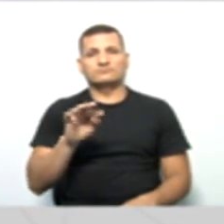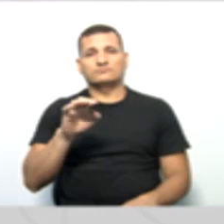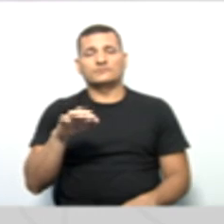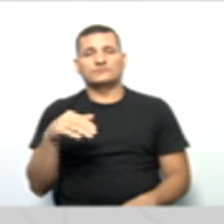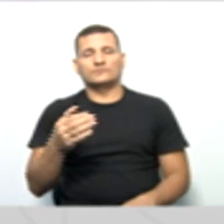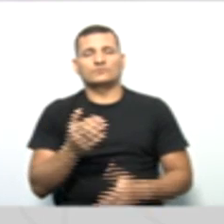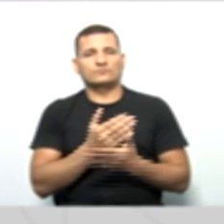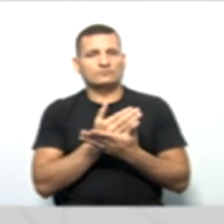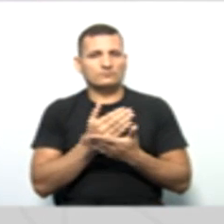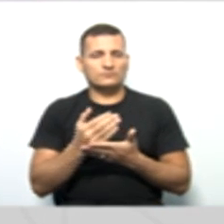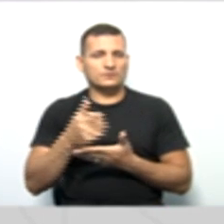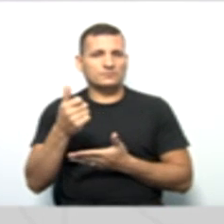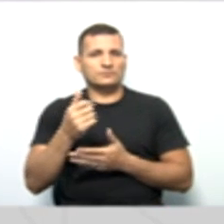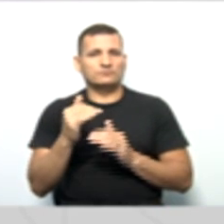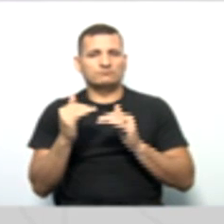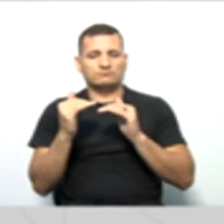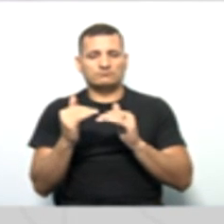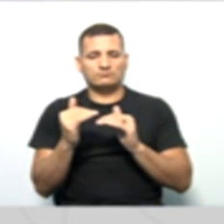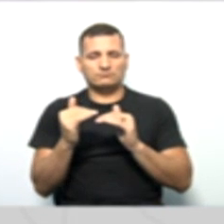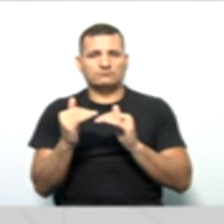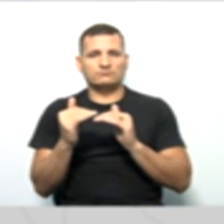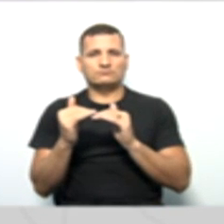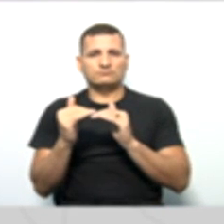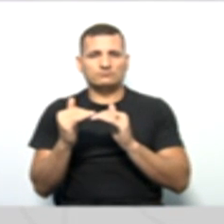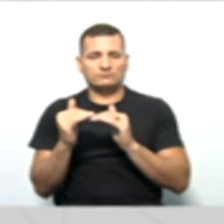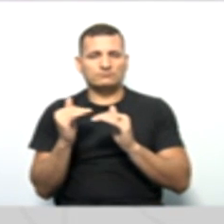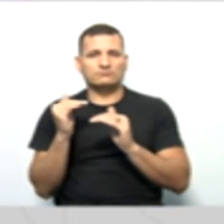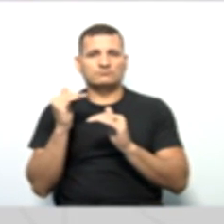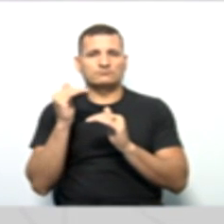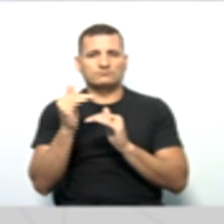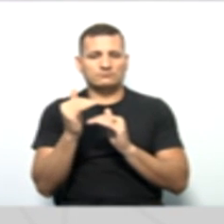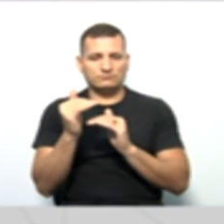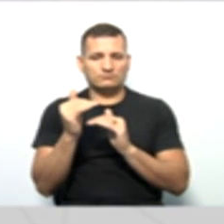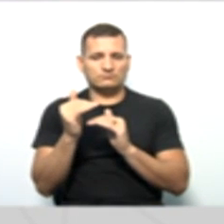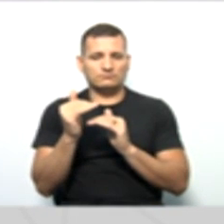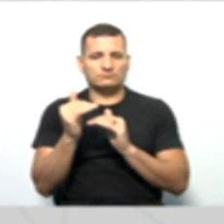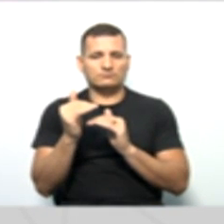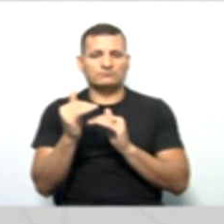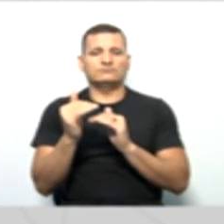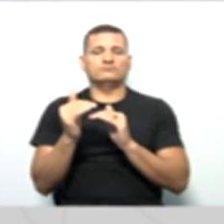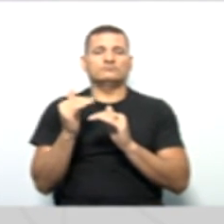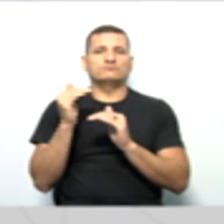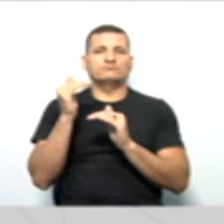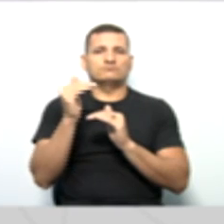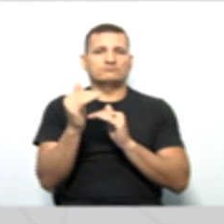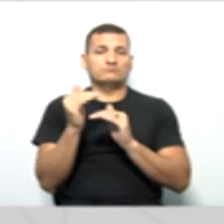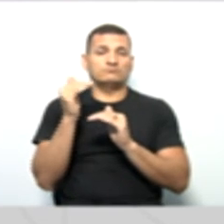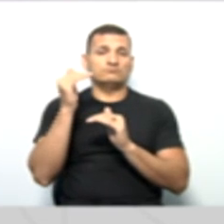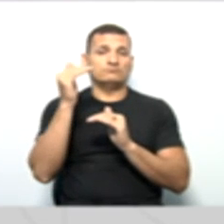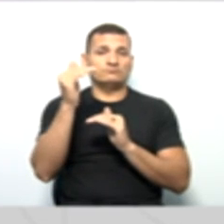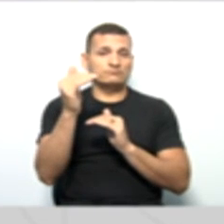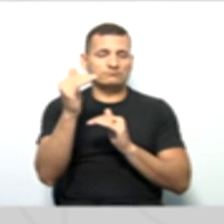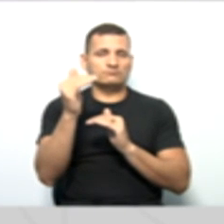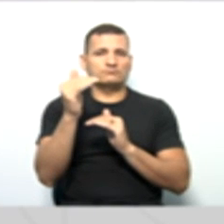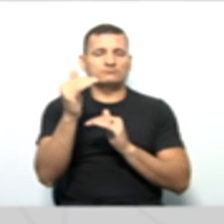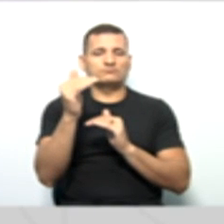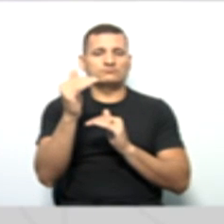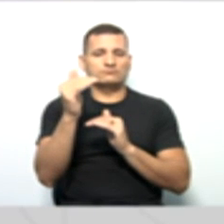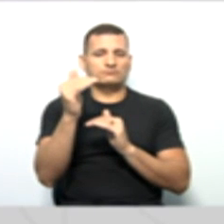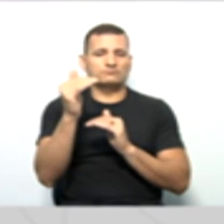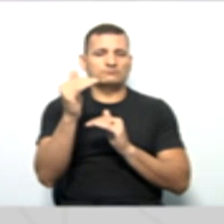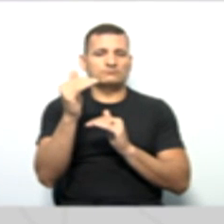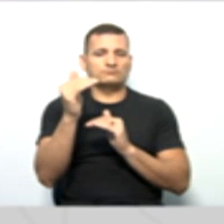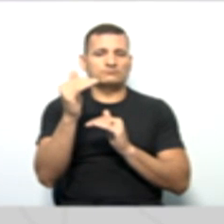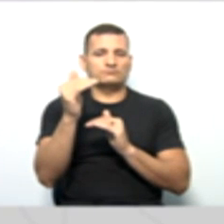primeiro o seu projeto de classes, depois você vai pensar na arquitetura, depois você vai pensar na interface, para por fim pensar lá no